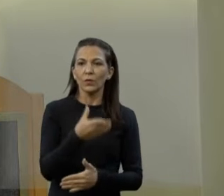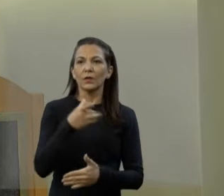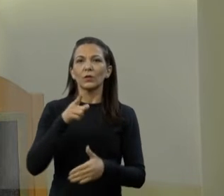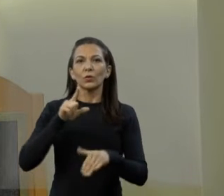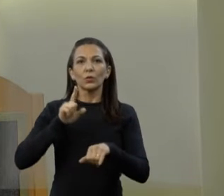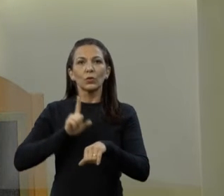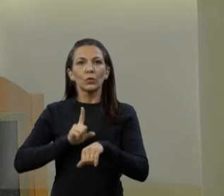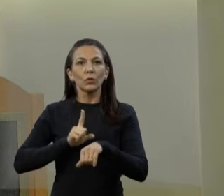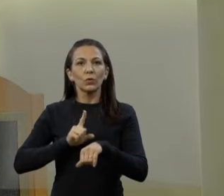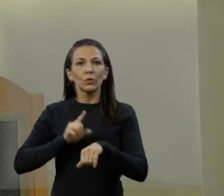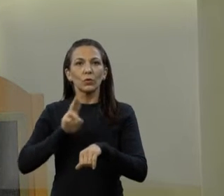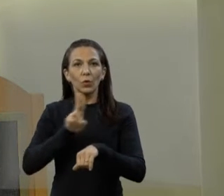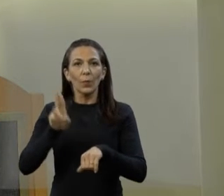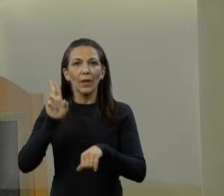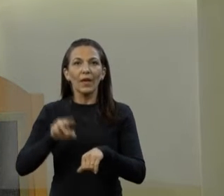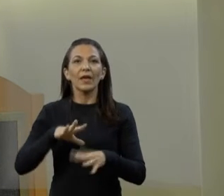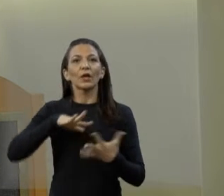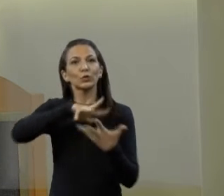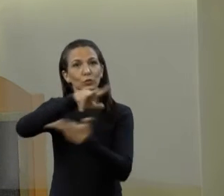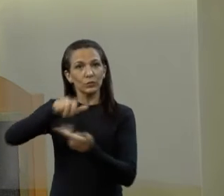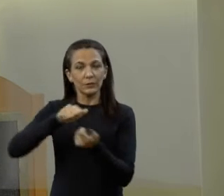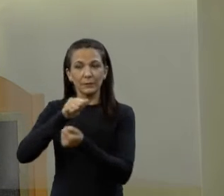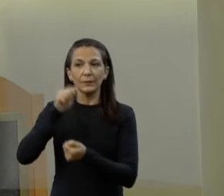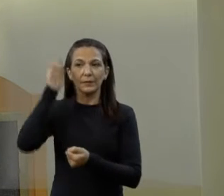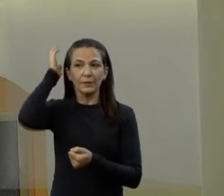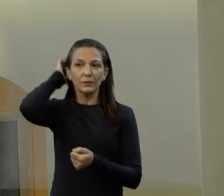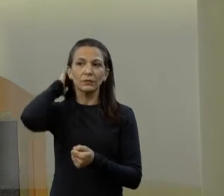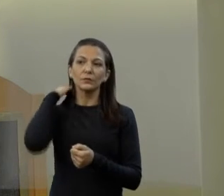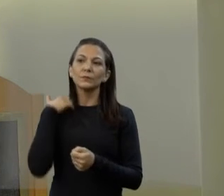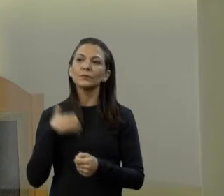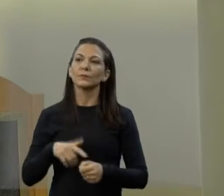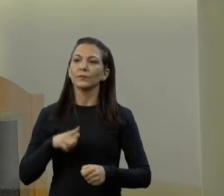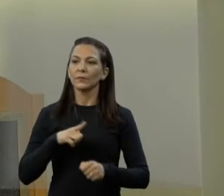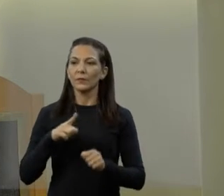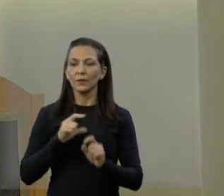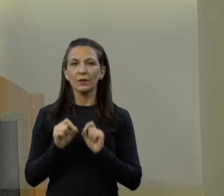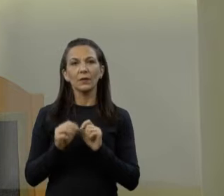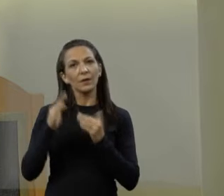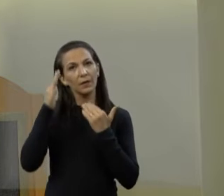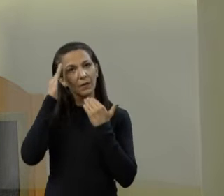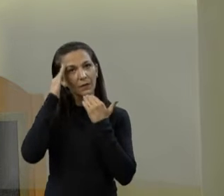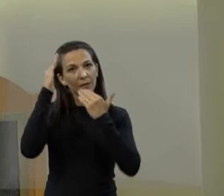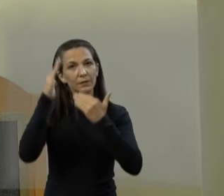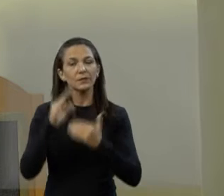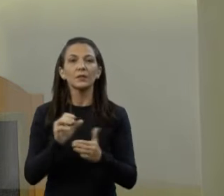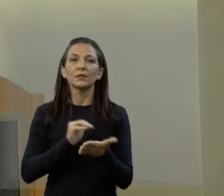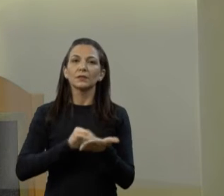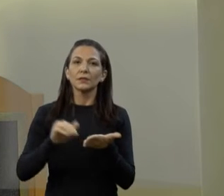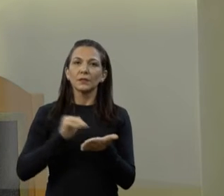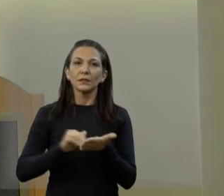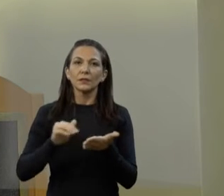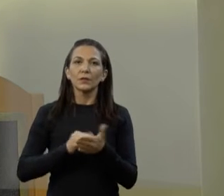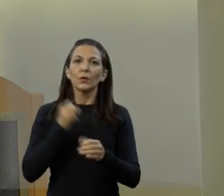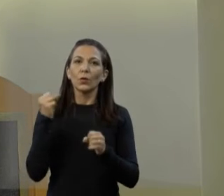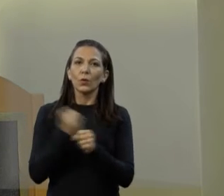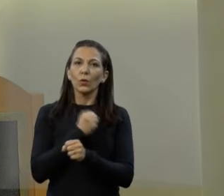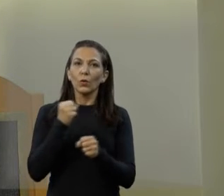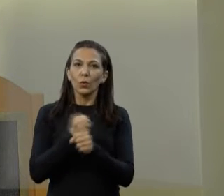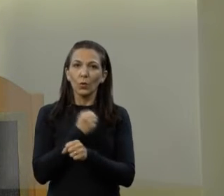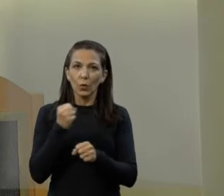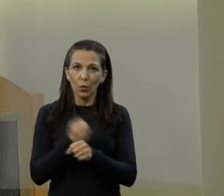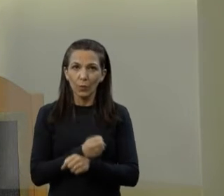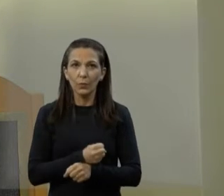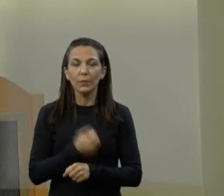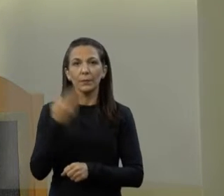tem nome sustentabilidade aproveito também para agradecer aqui o secretário de obras e serviços